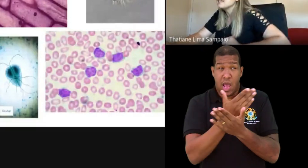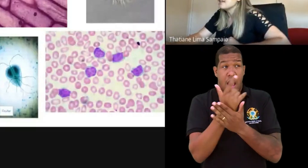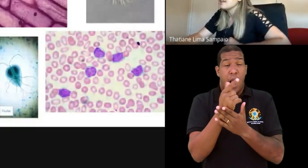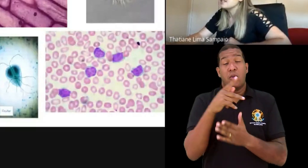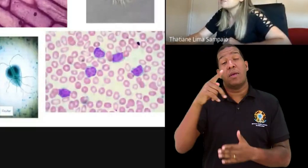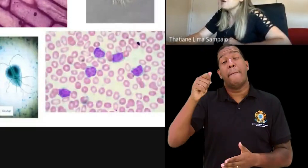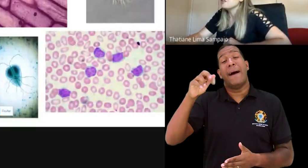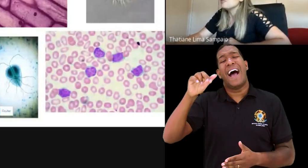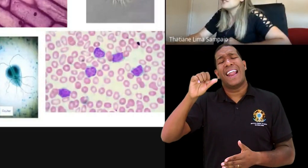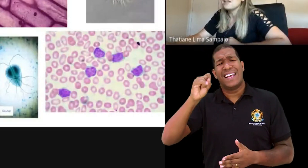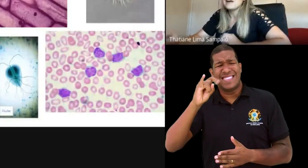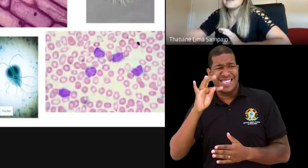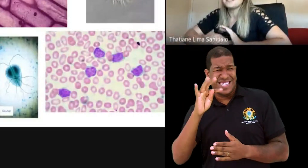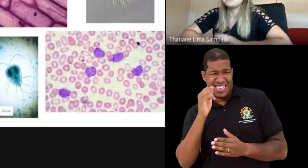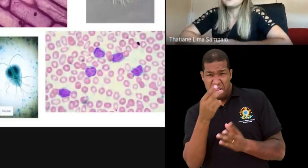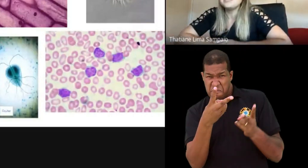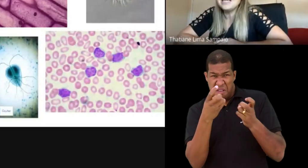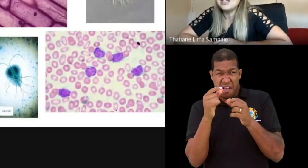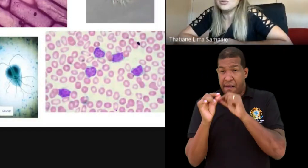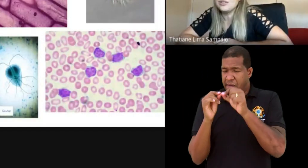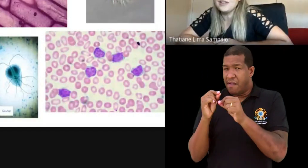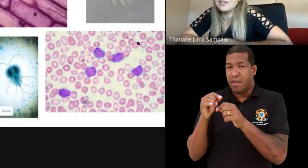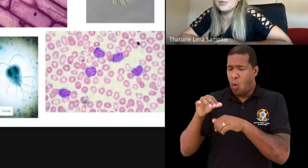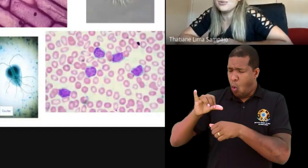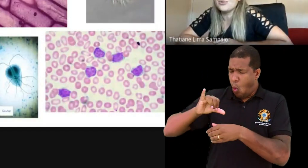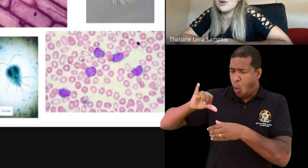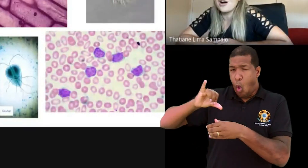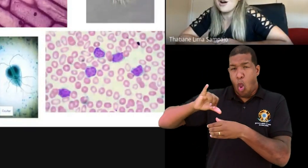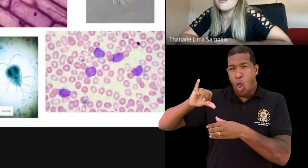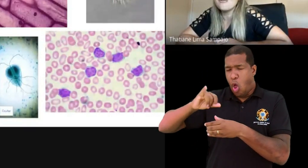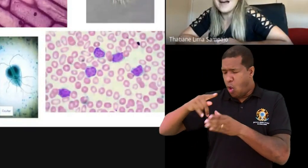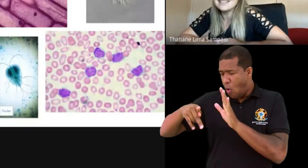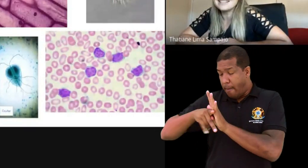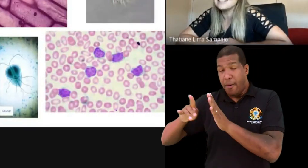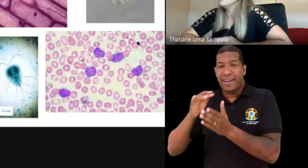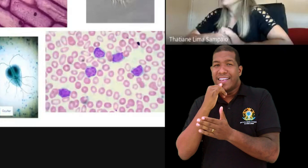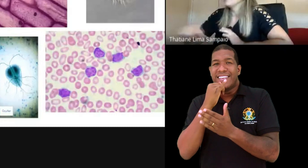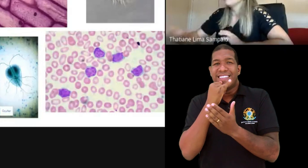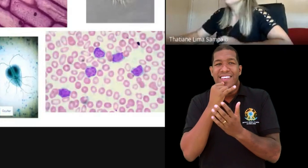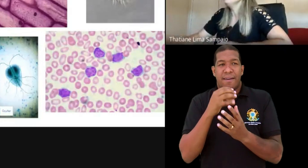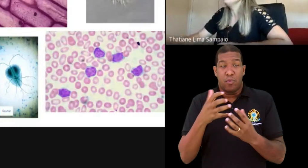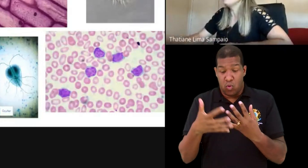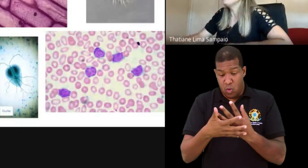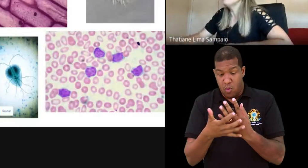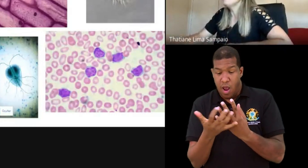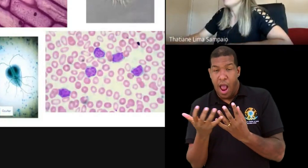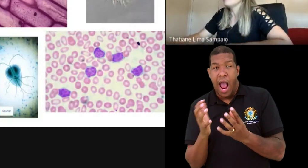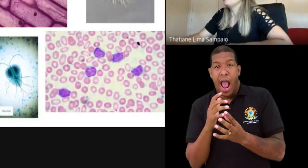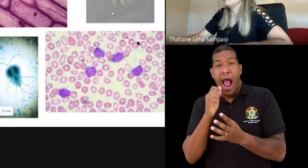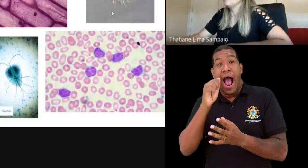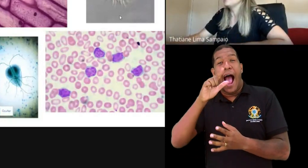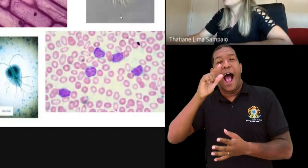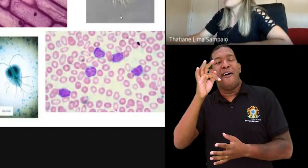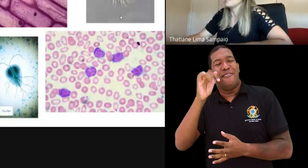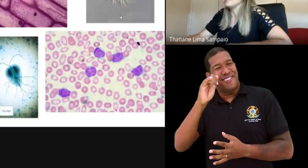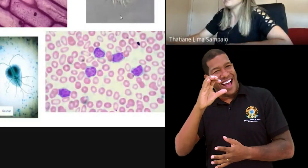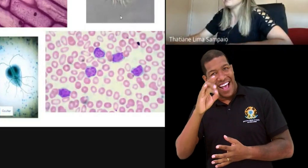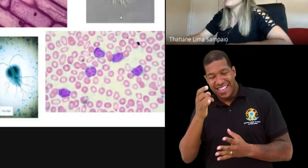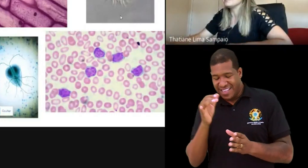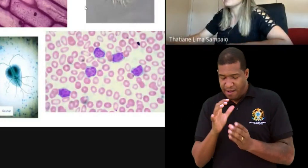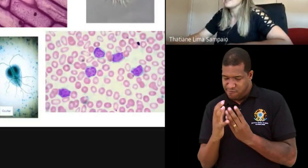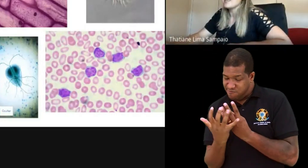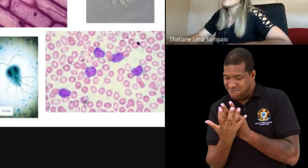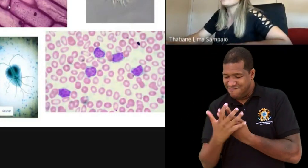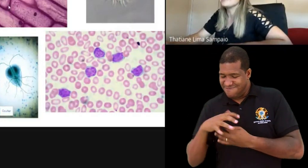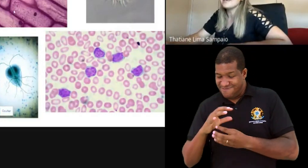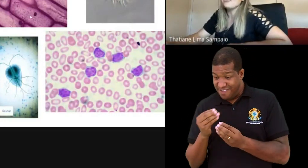parasitas. Vocês podem observar, por exemplo, o líquido que vem do alface. É muito comum observar esses